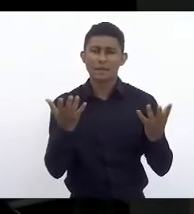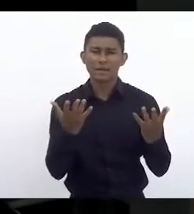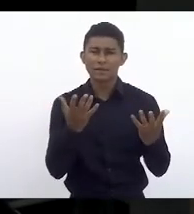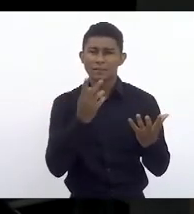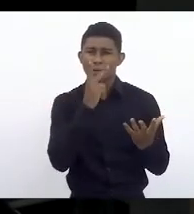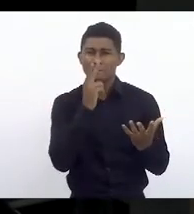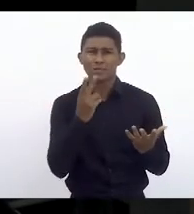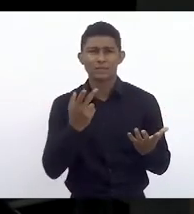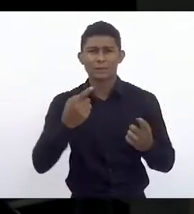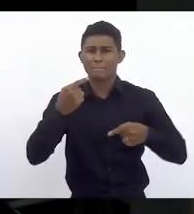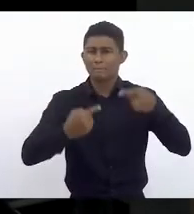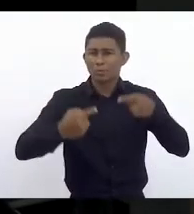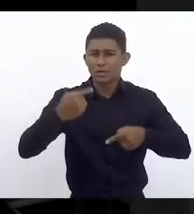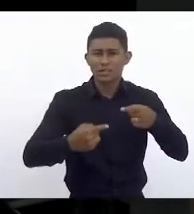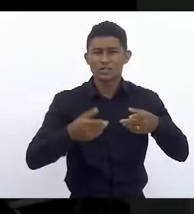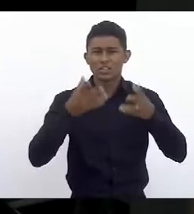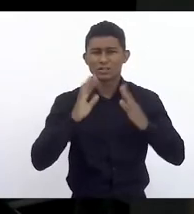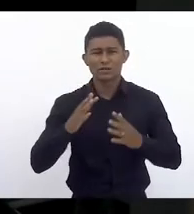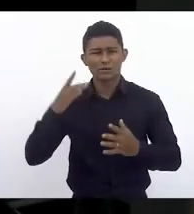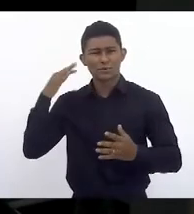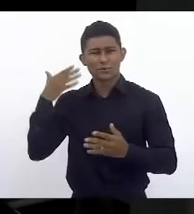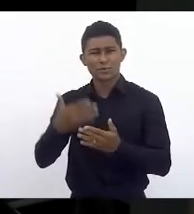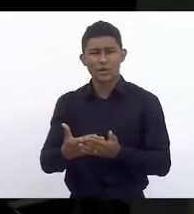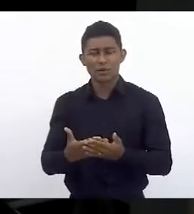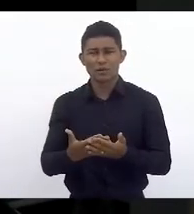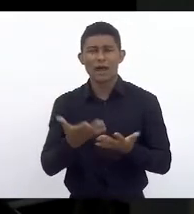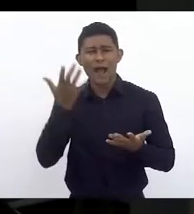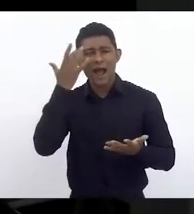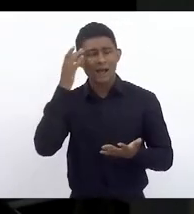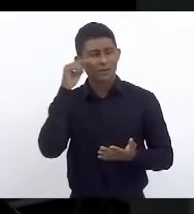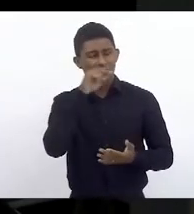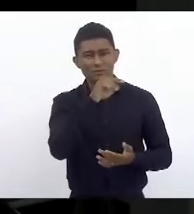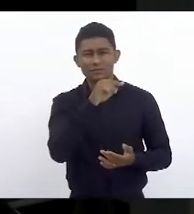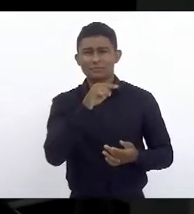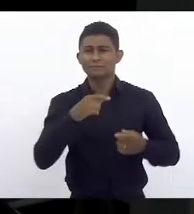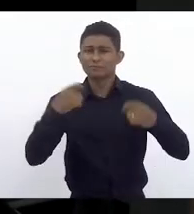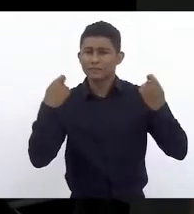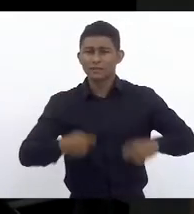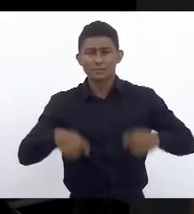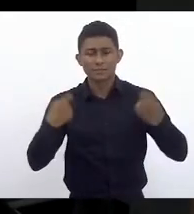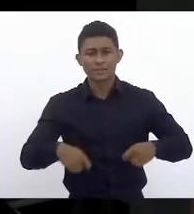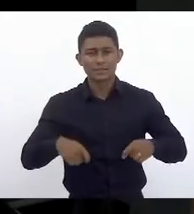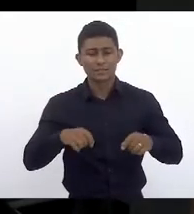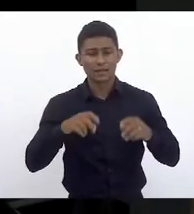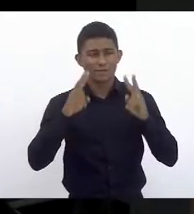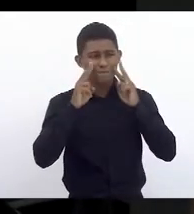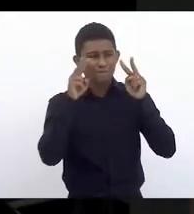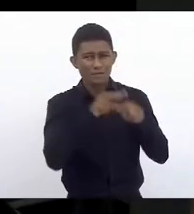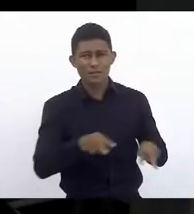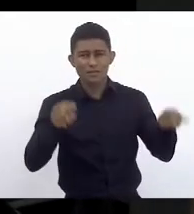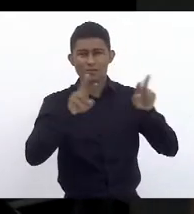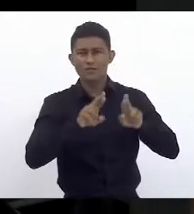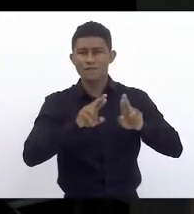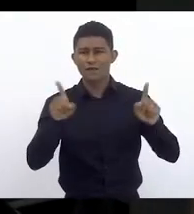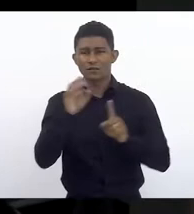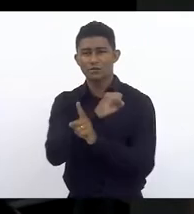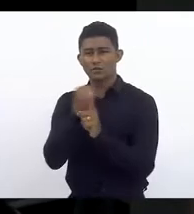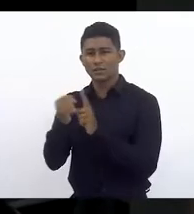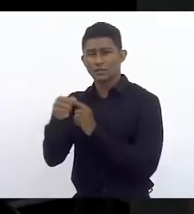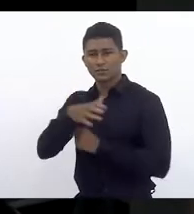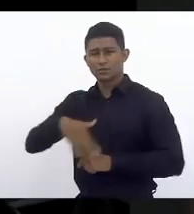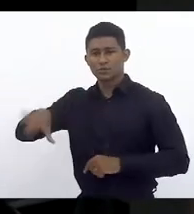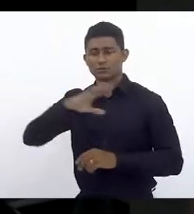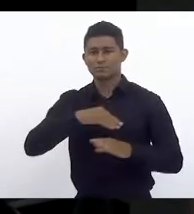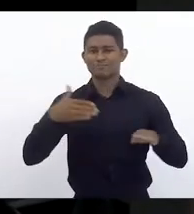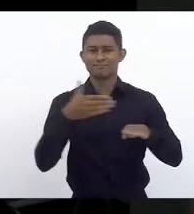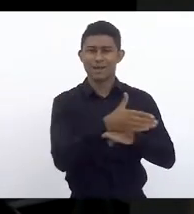as políticas que ele já vem fazendo. Deve ser alguma coisa com um outro olhar, com a participação social, com aquilo que, do meu